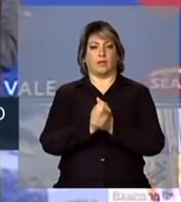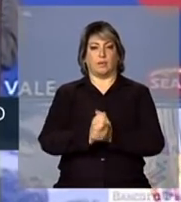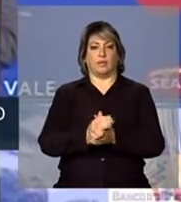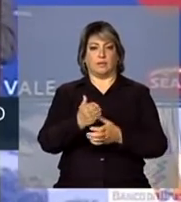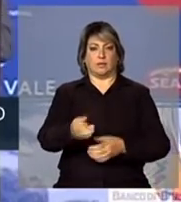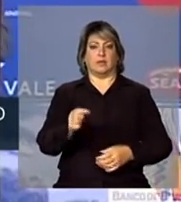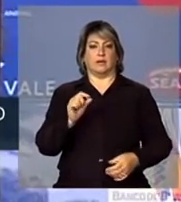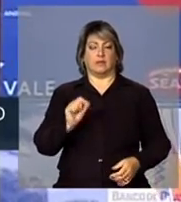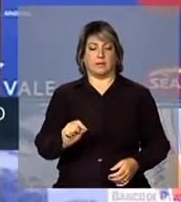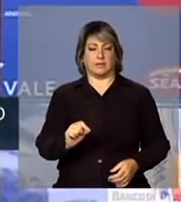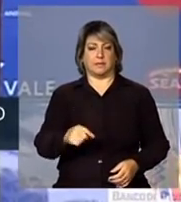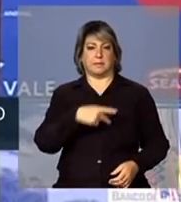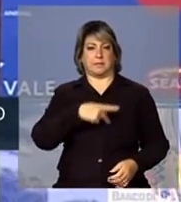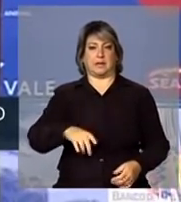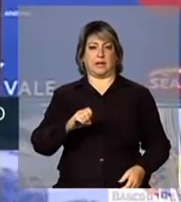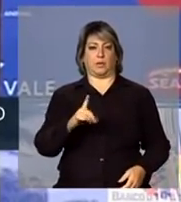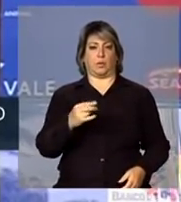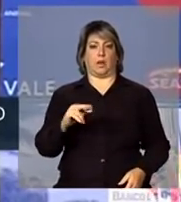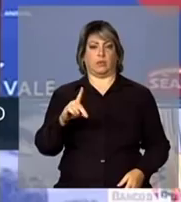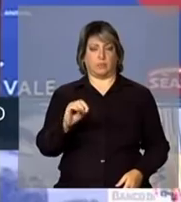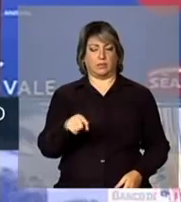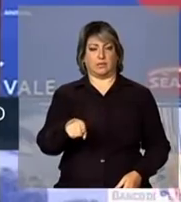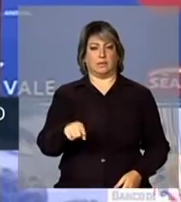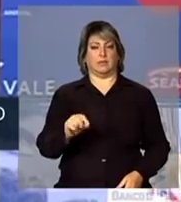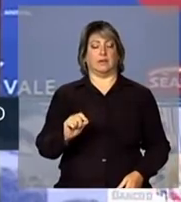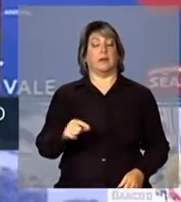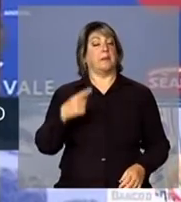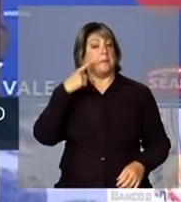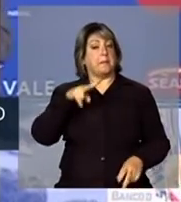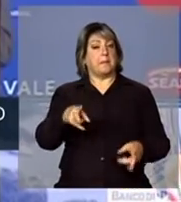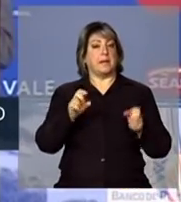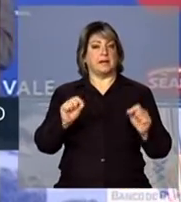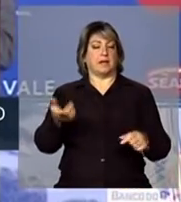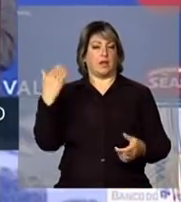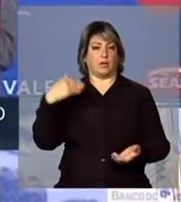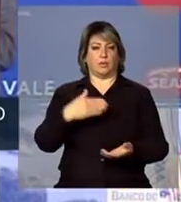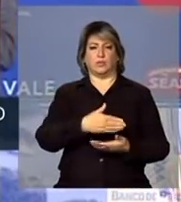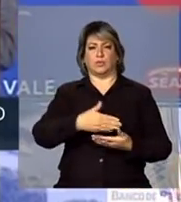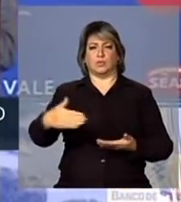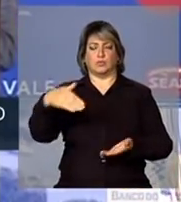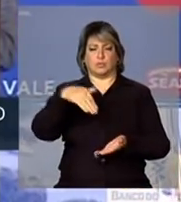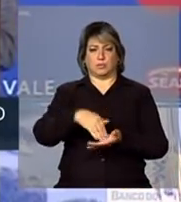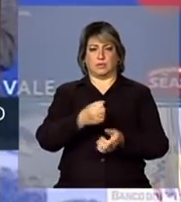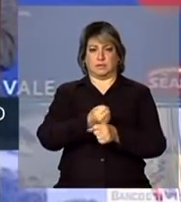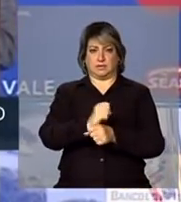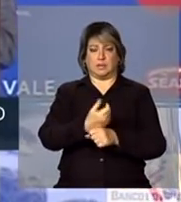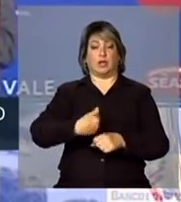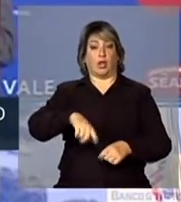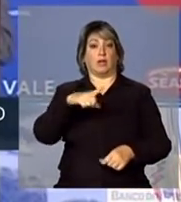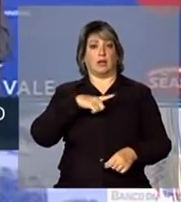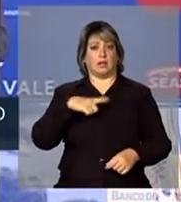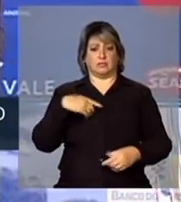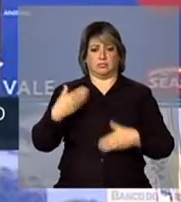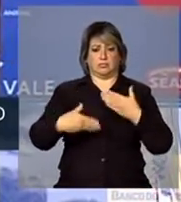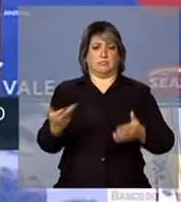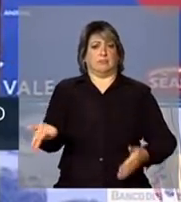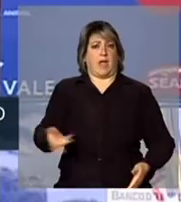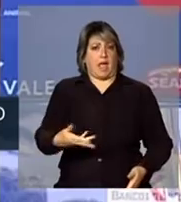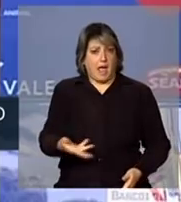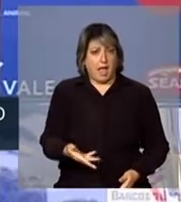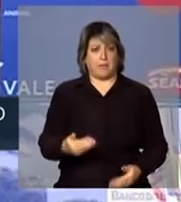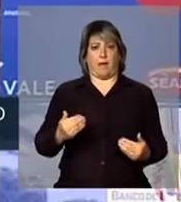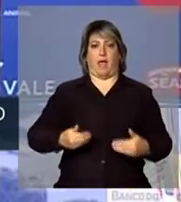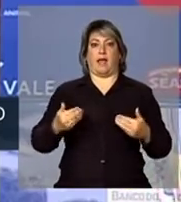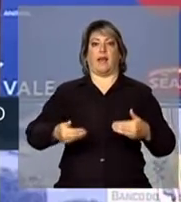pelo exercício de vosso mandato. E perceber que, ao longo dos últimos anos, nós tivemos de forma tão acelerada o avanço